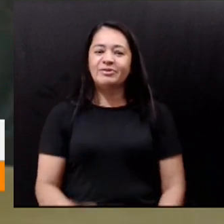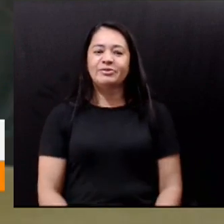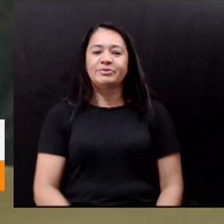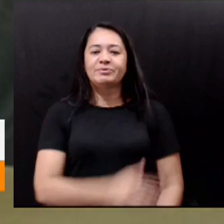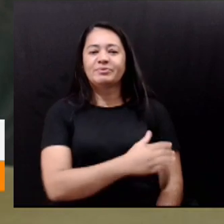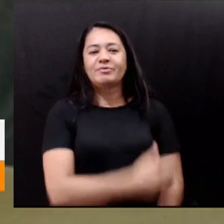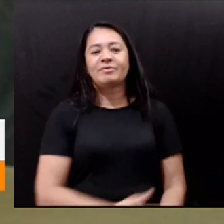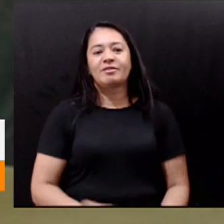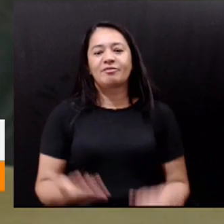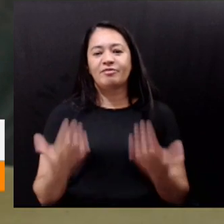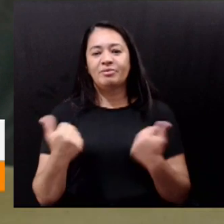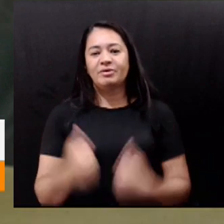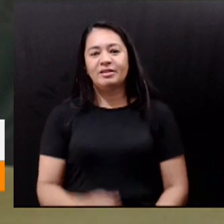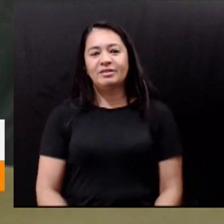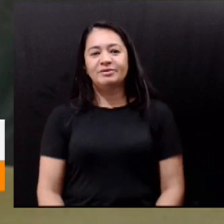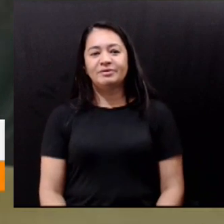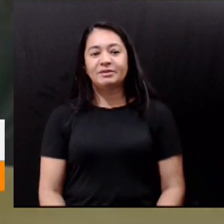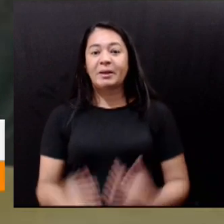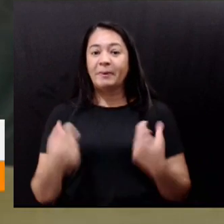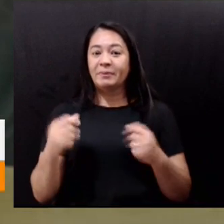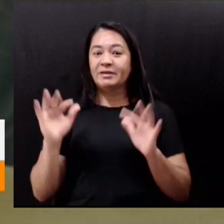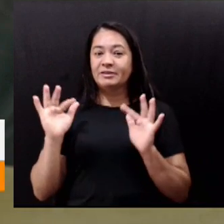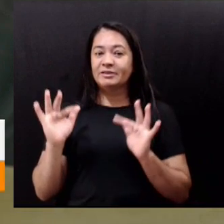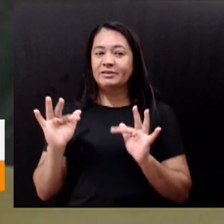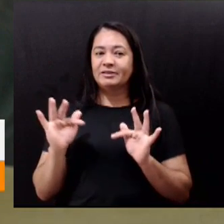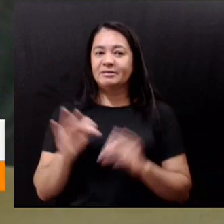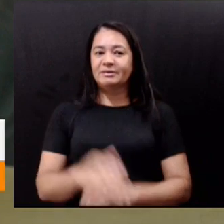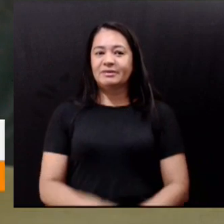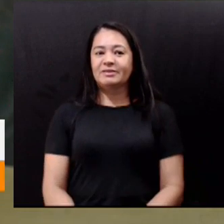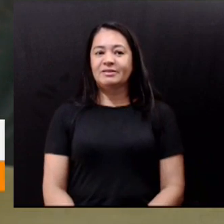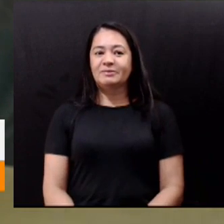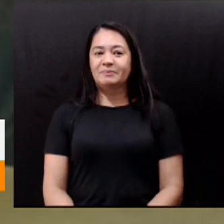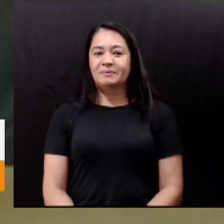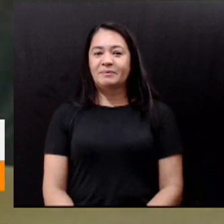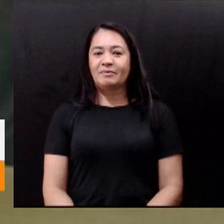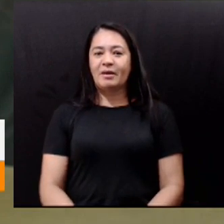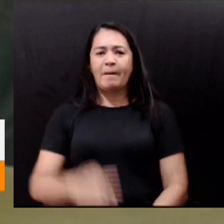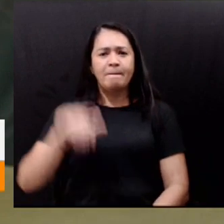8h47, precisa encerrar, produção? Precisa encerrar ou dá tempo para mais uma?